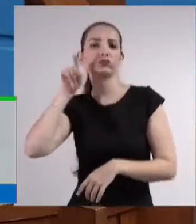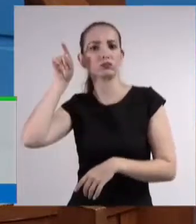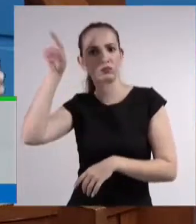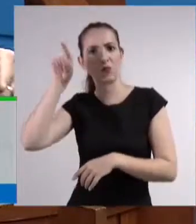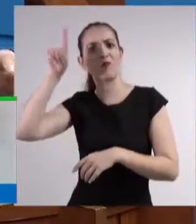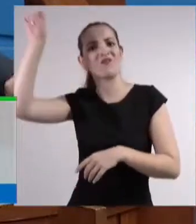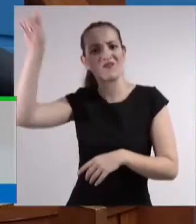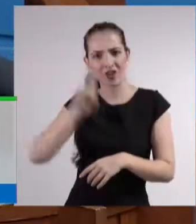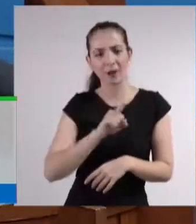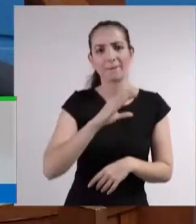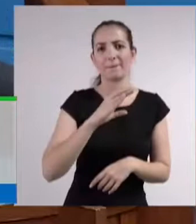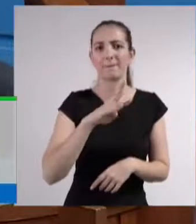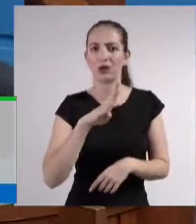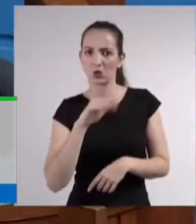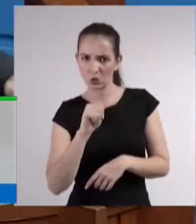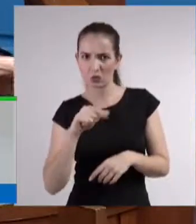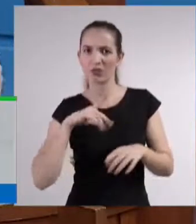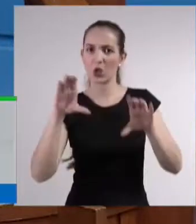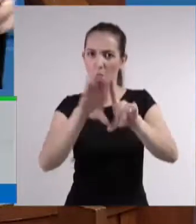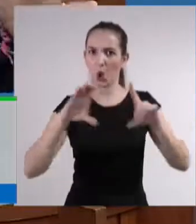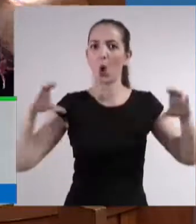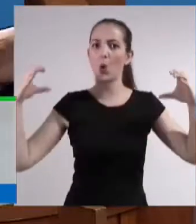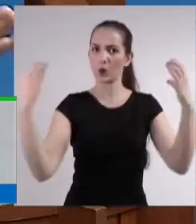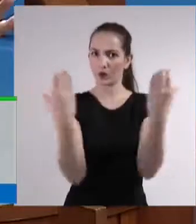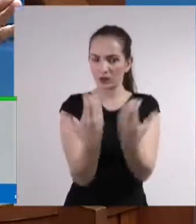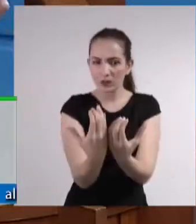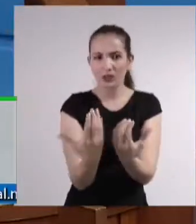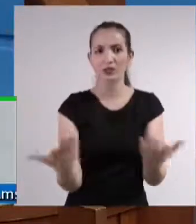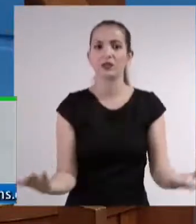são concorridos. Ah, mas tem